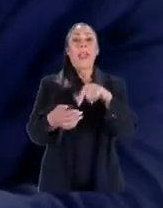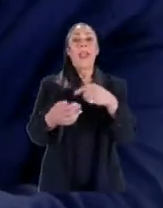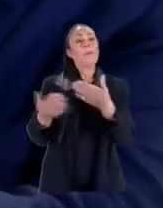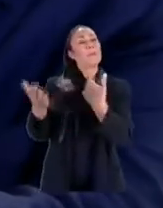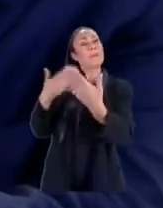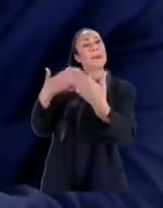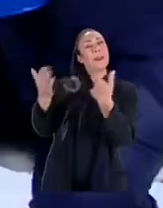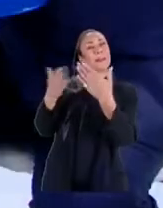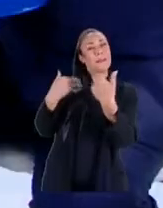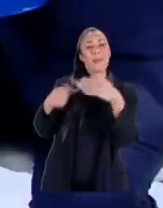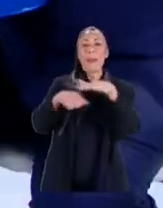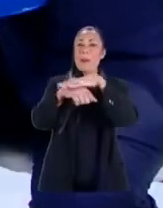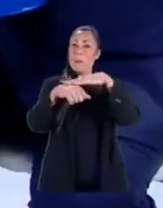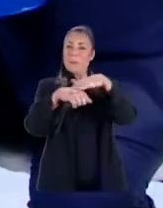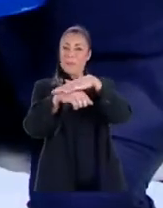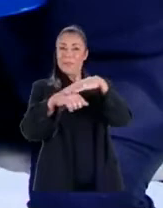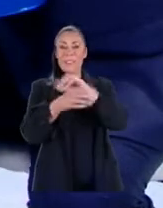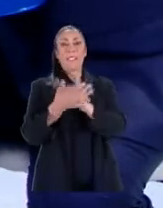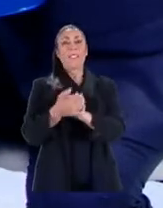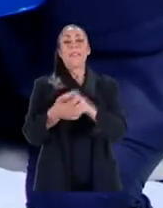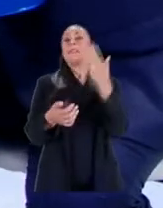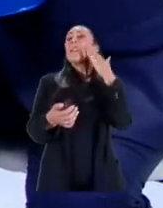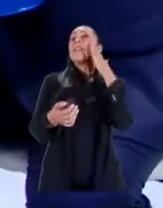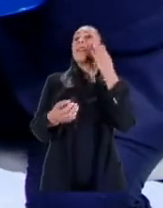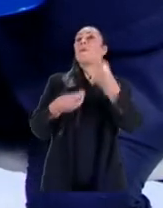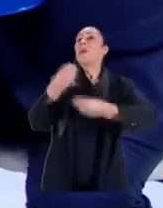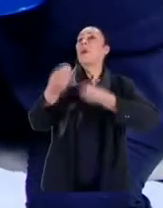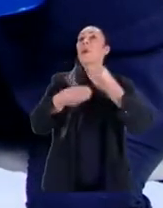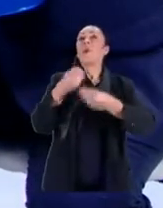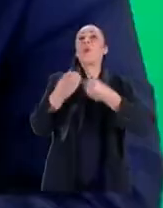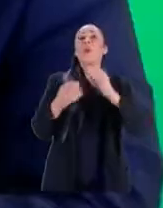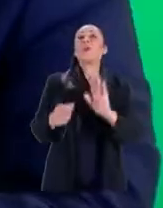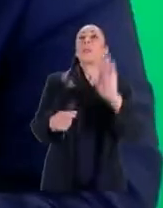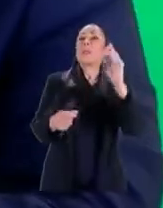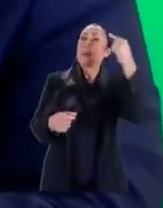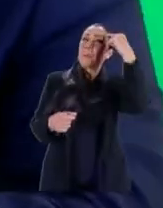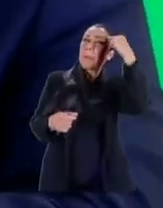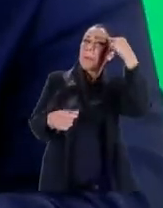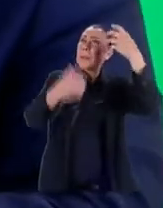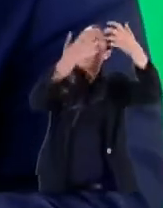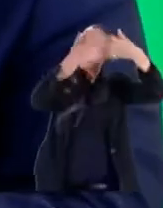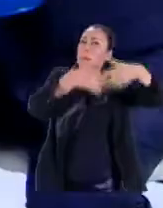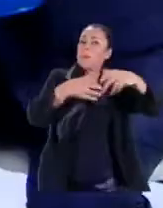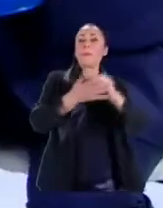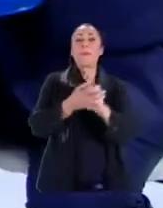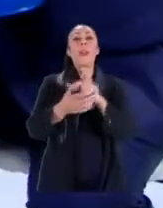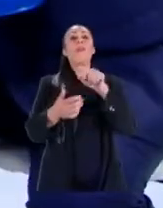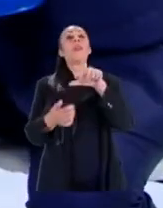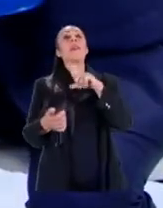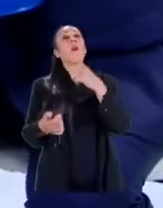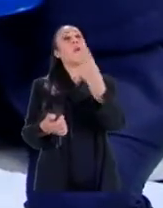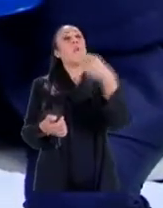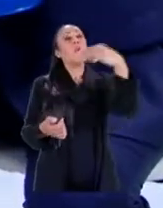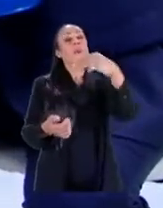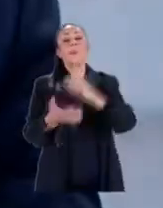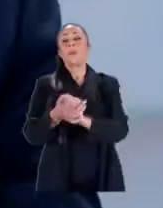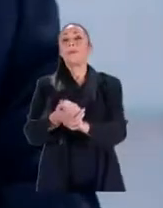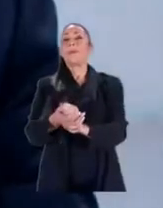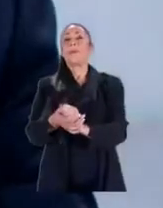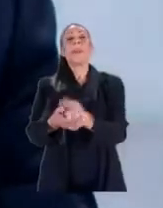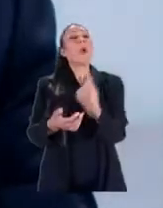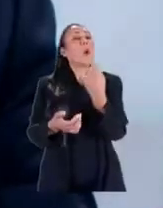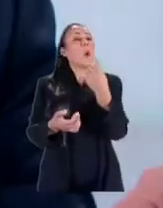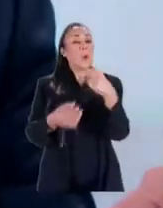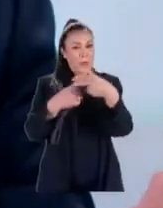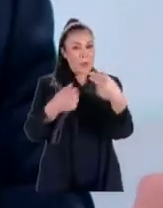bater papo, né? Não é para saber como é que está a cabeça do candidato, enfim. Você tem um minuto para você falar. Eu a única coisa